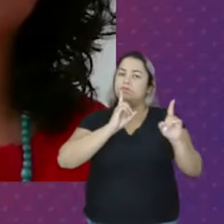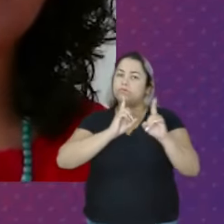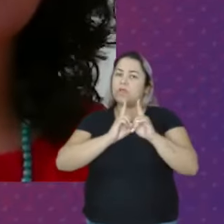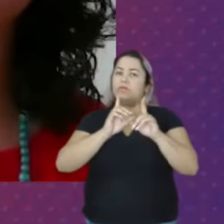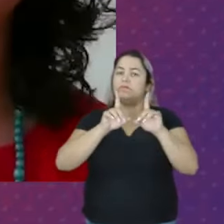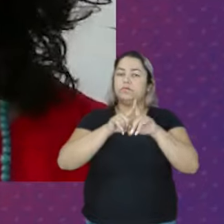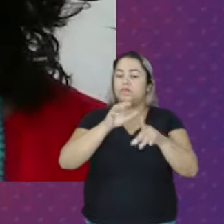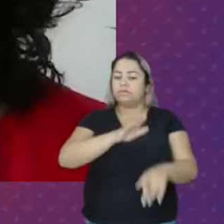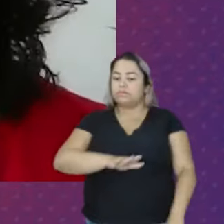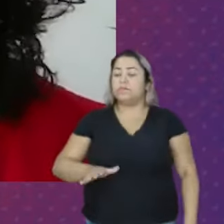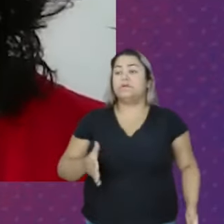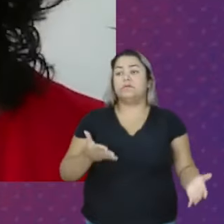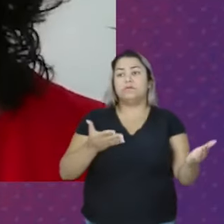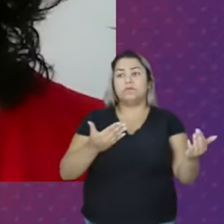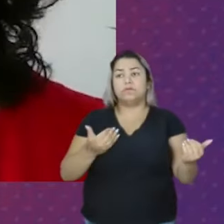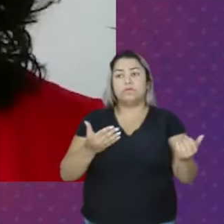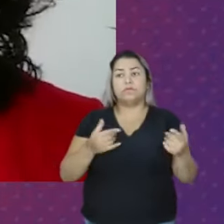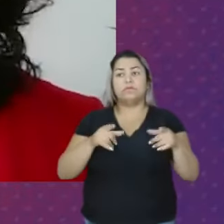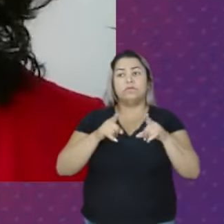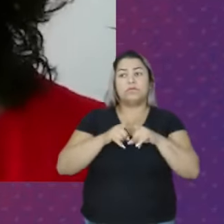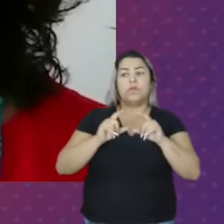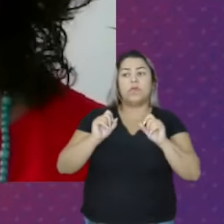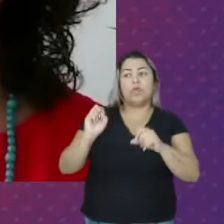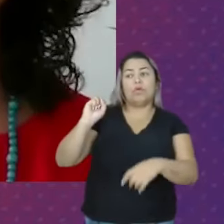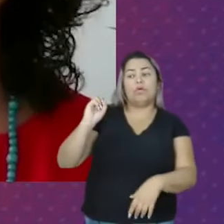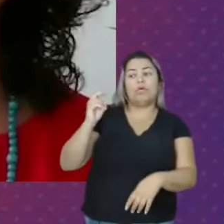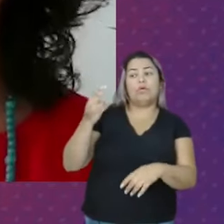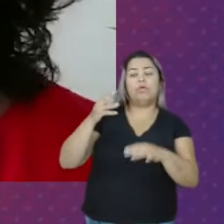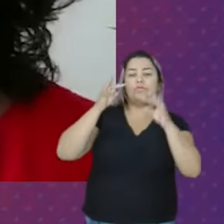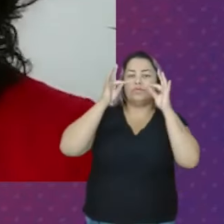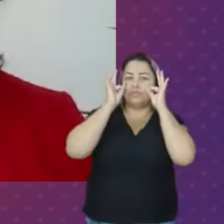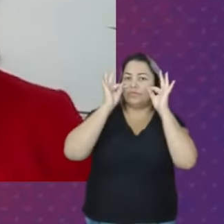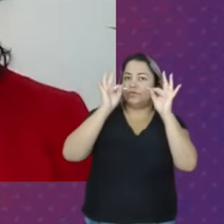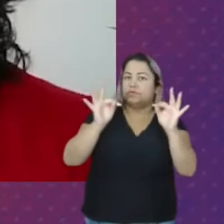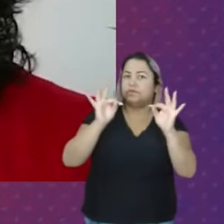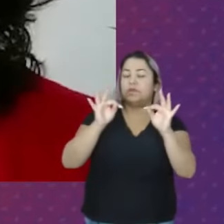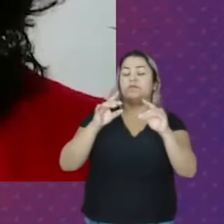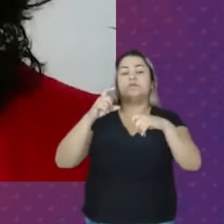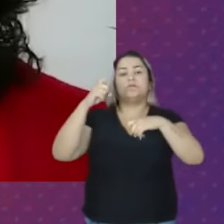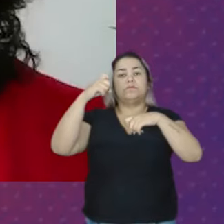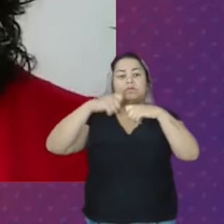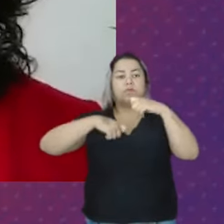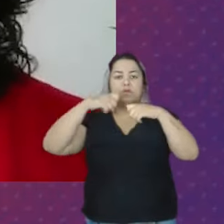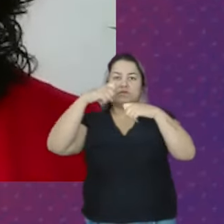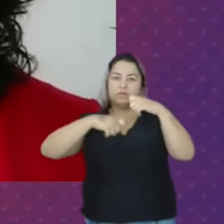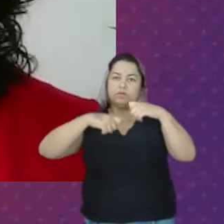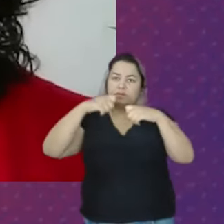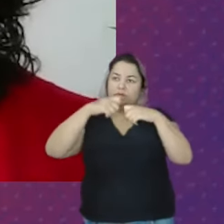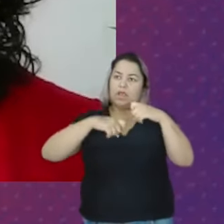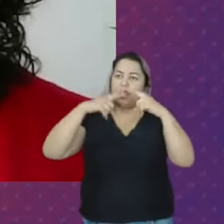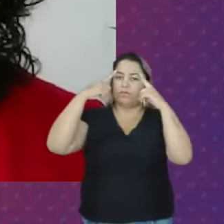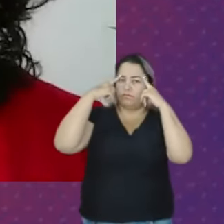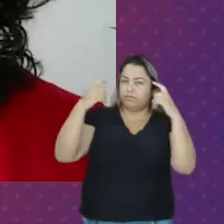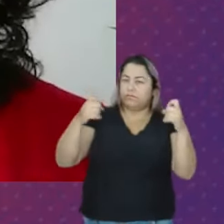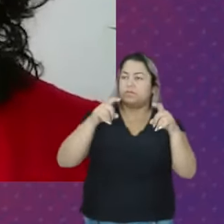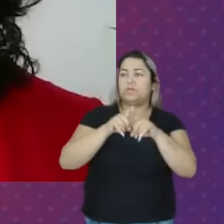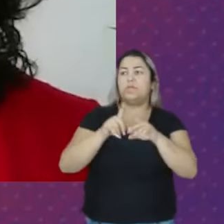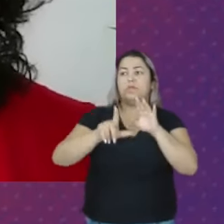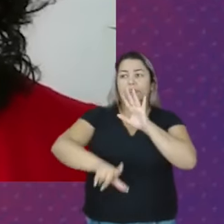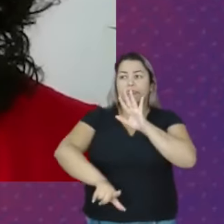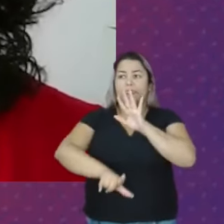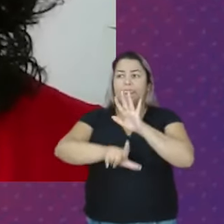ou adolescente vítima ou testemunha de violência sexual. Essa é uma lei bastante